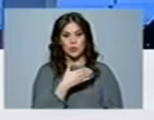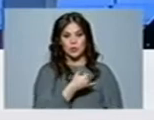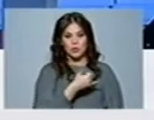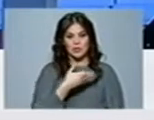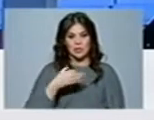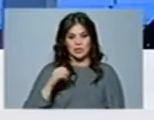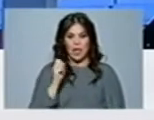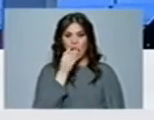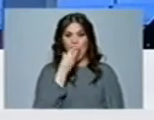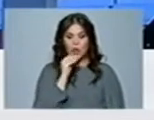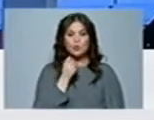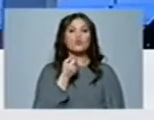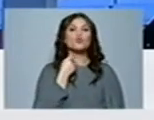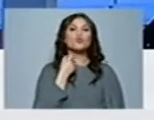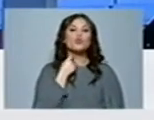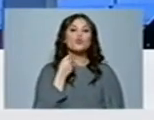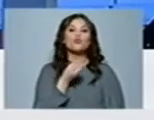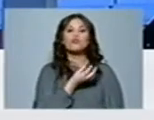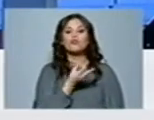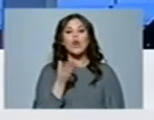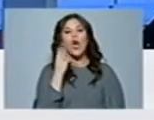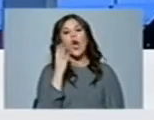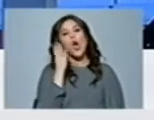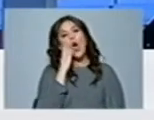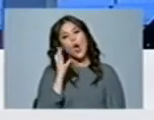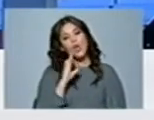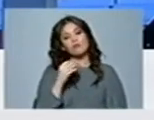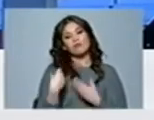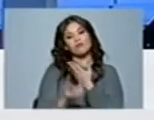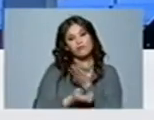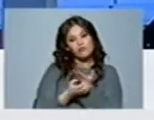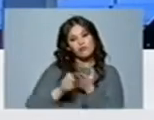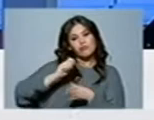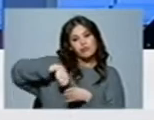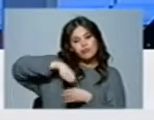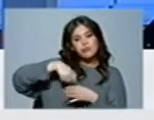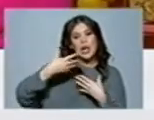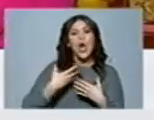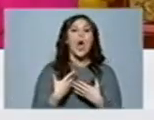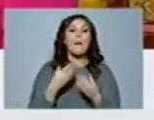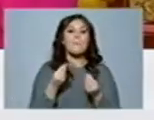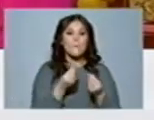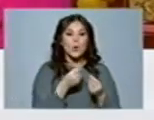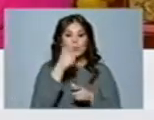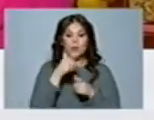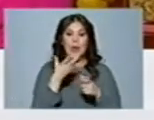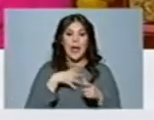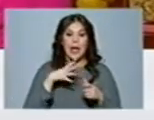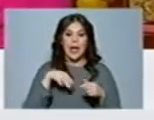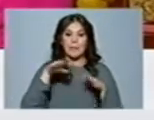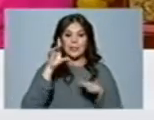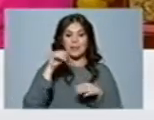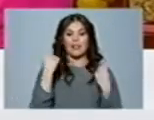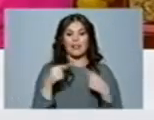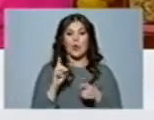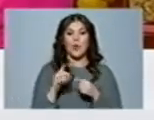vários cursos. Temos os cursos de hotelaria. Devem cozinha. Ser aqueles mais concorridos agora, não é? São os mais concorridos, mas também temos outros